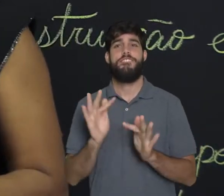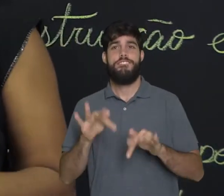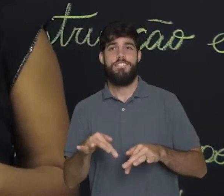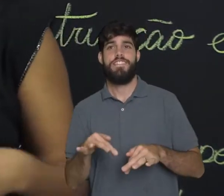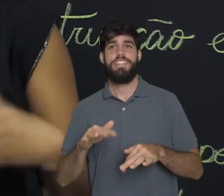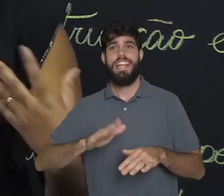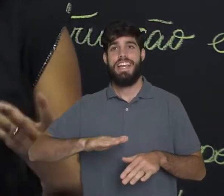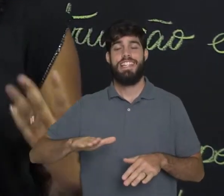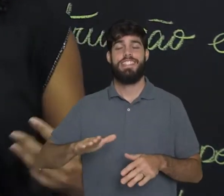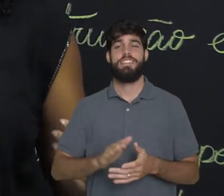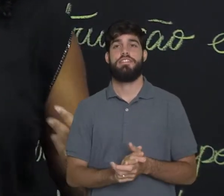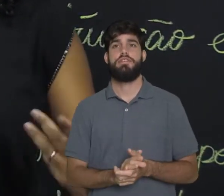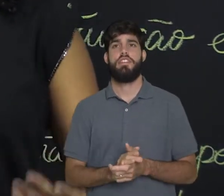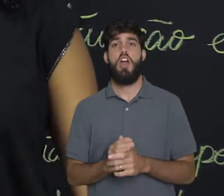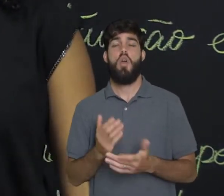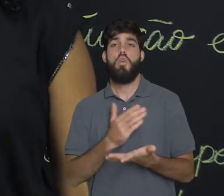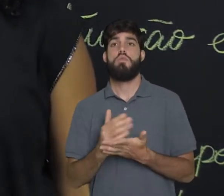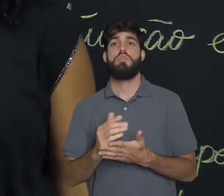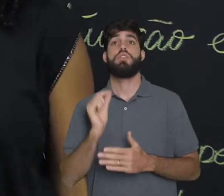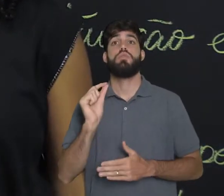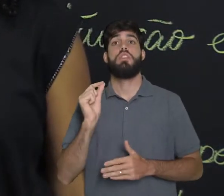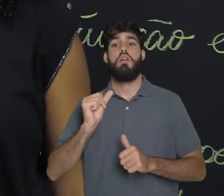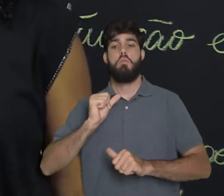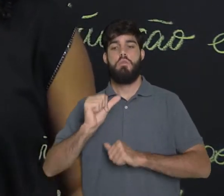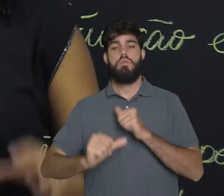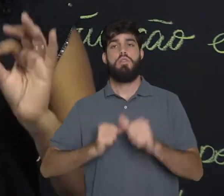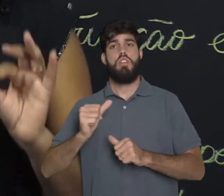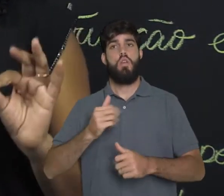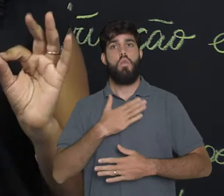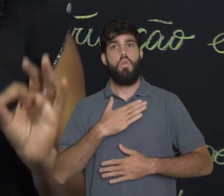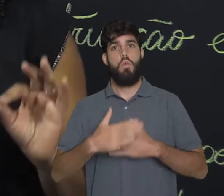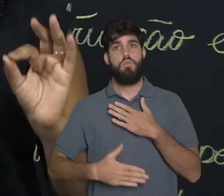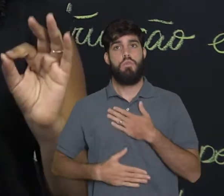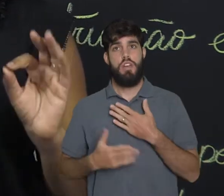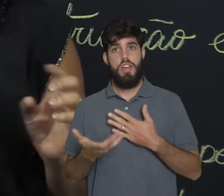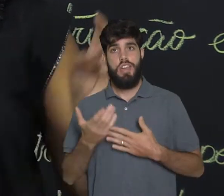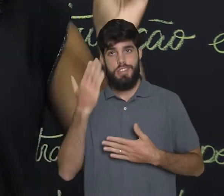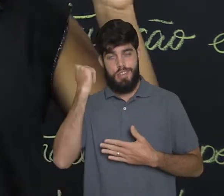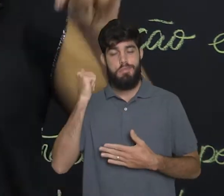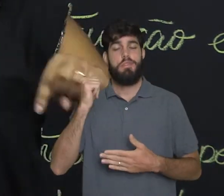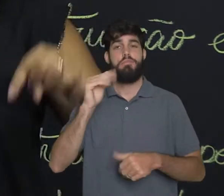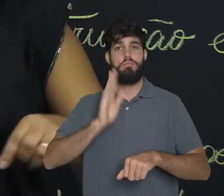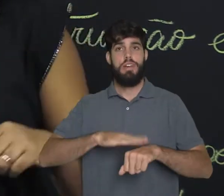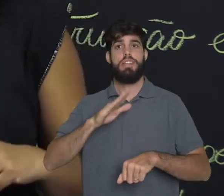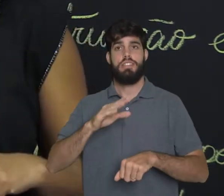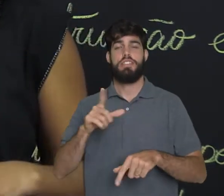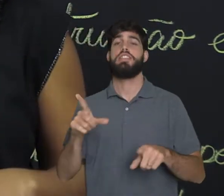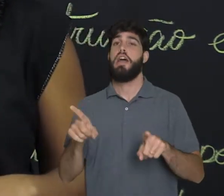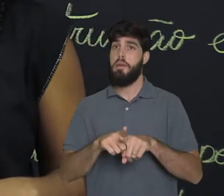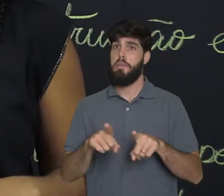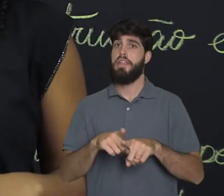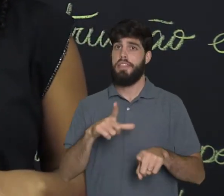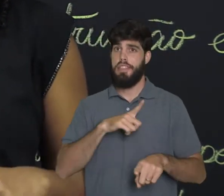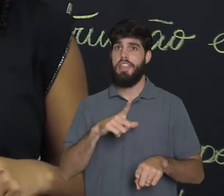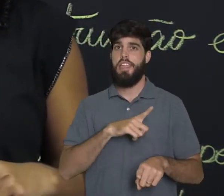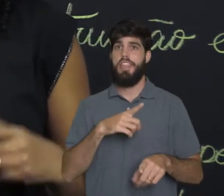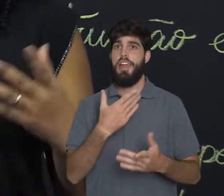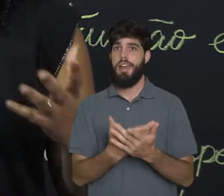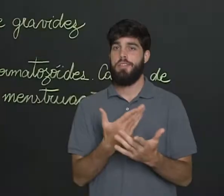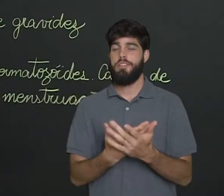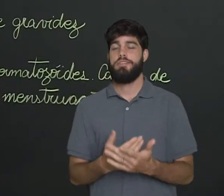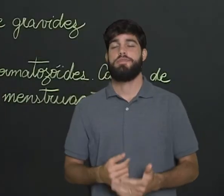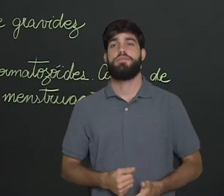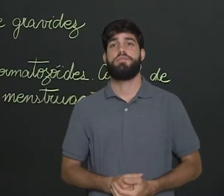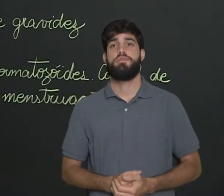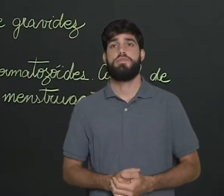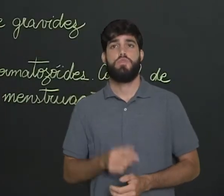da infância, eles causam aquelas mudanças corporais. Quer saber mais sobre isso? Procura que tem aula sobre puberdade por aqui.